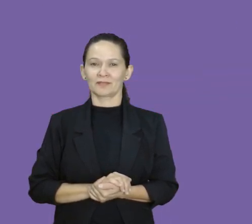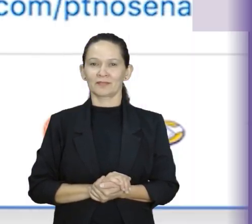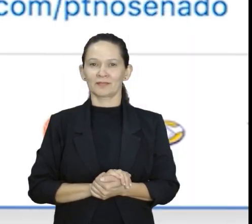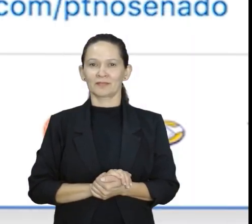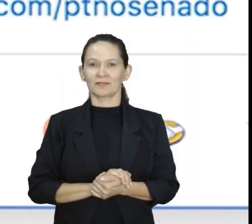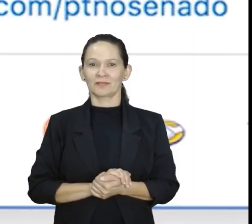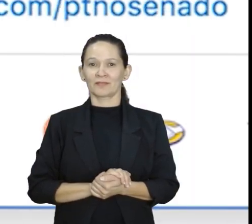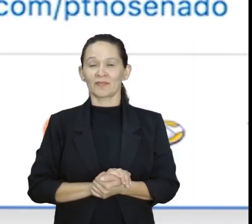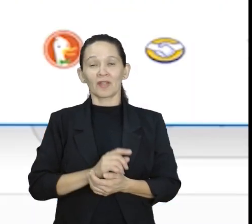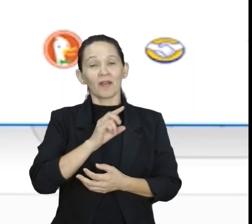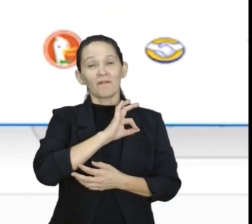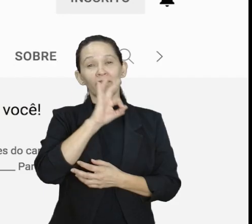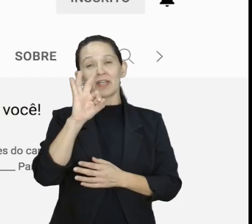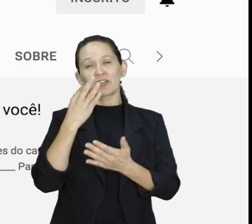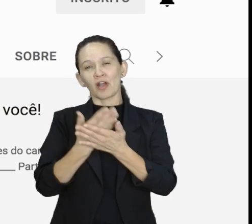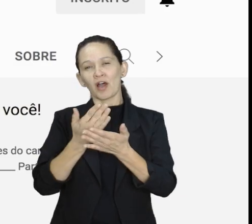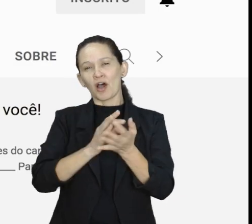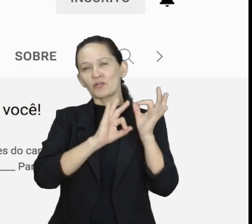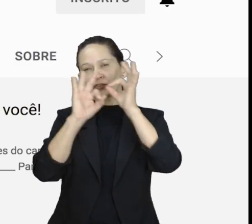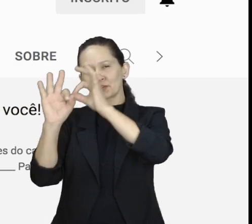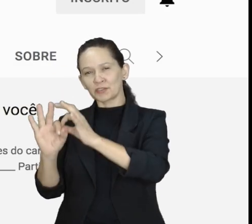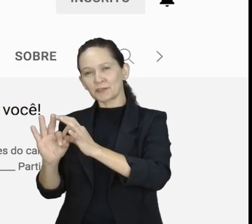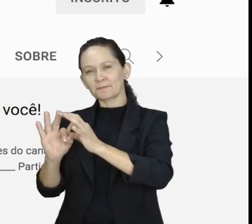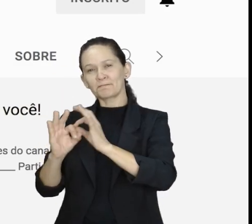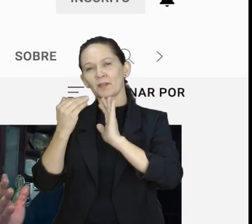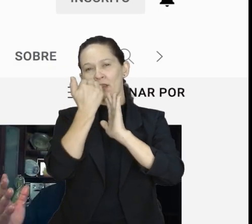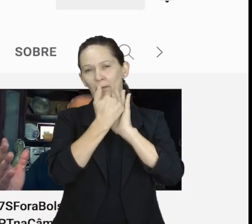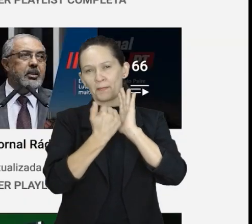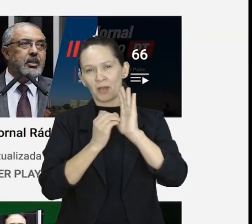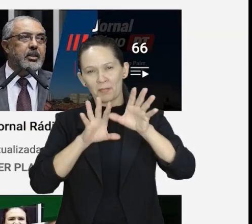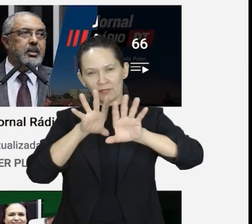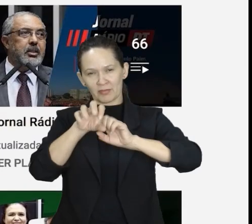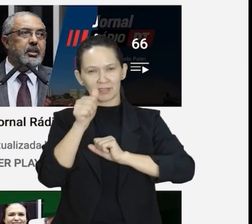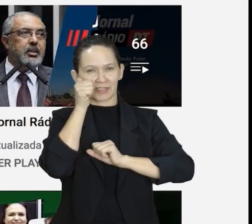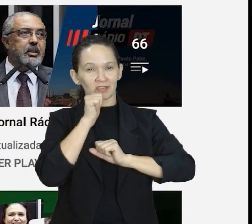Reveja esta e outras aulas na playlist TV Elas por Elas Formação,